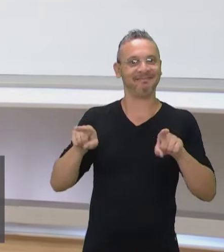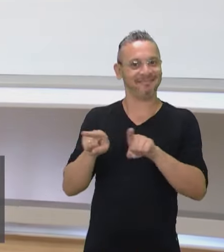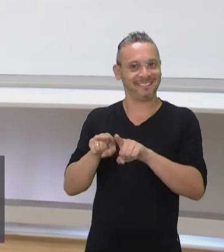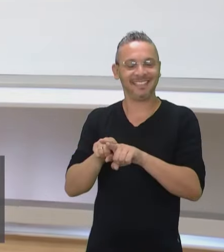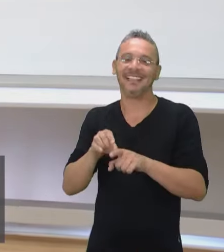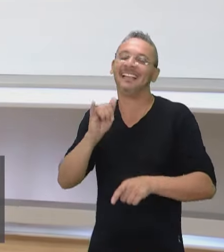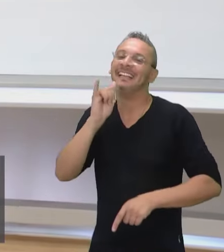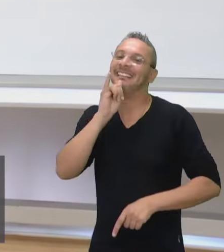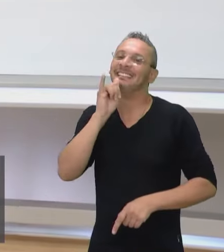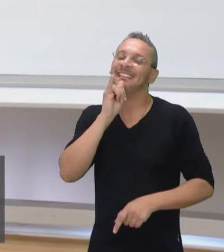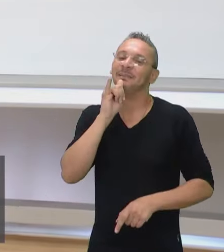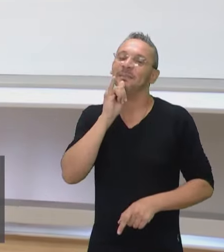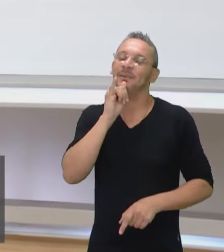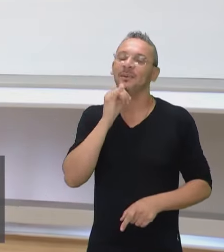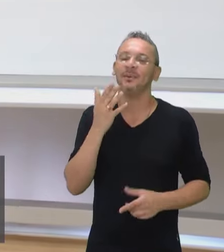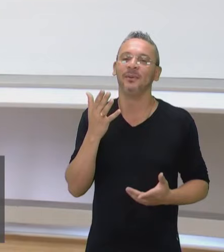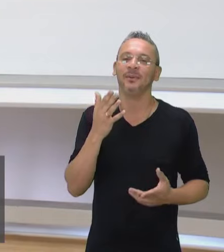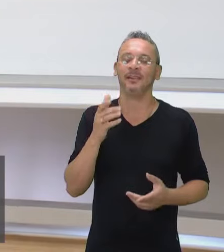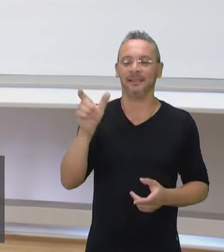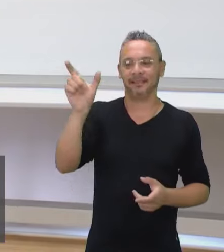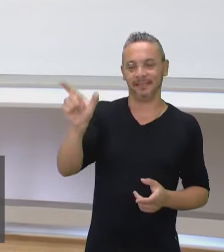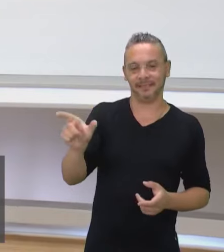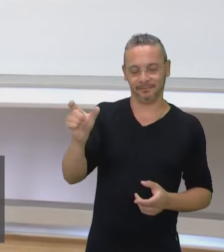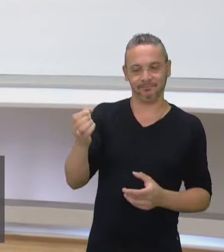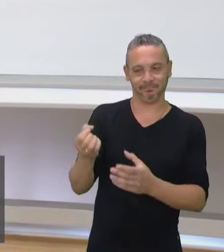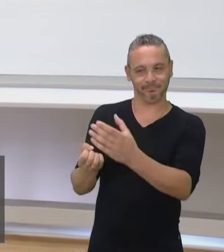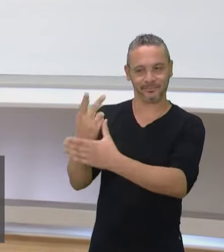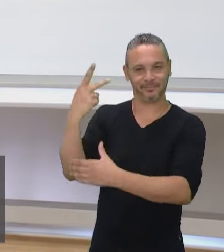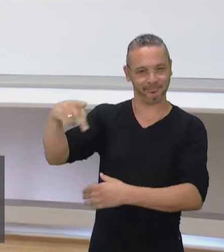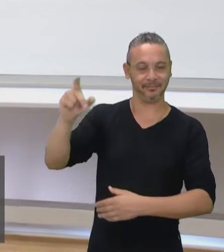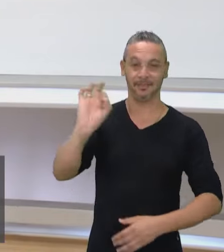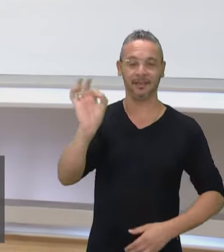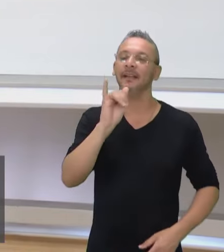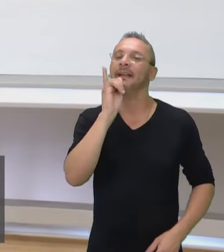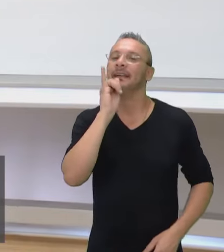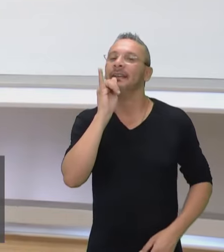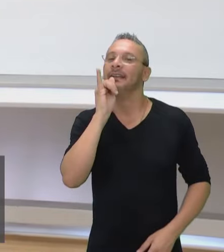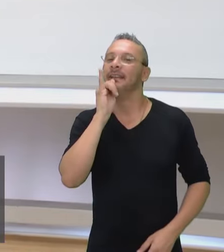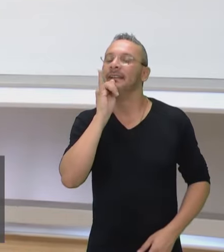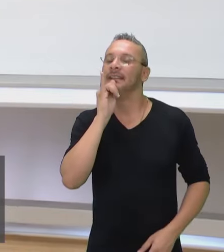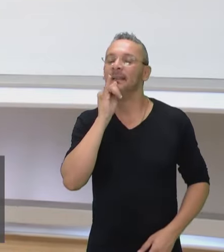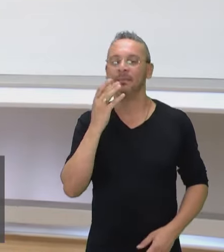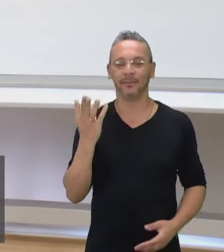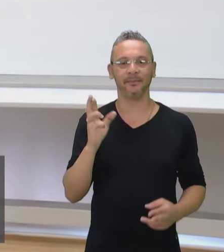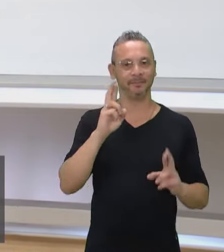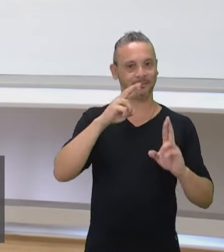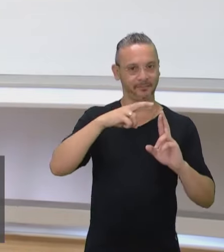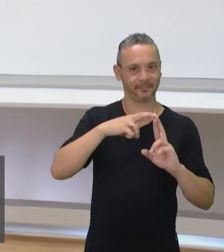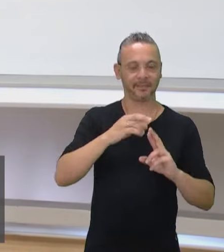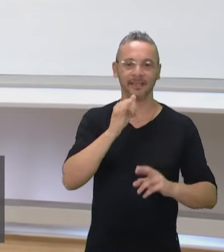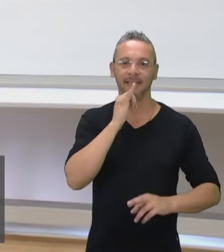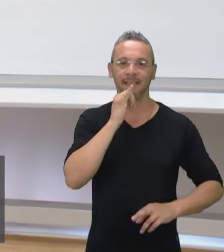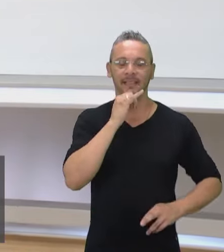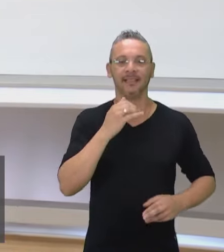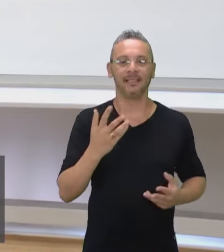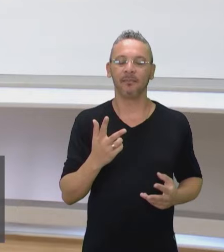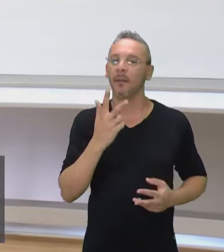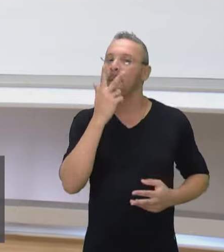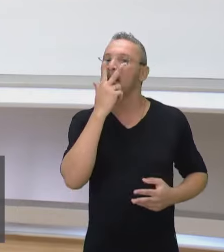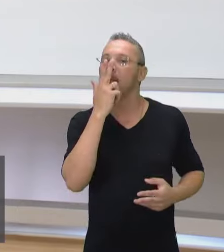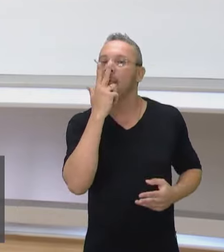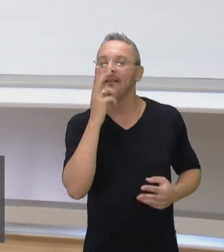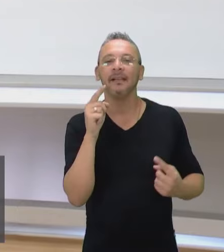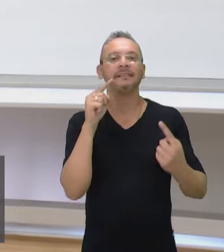esse exemplo, né? Ele não foi ele que inventou esse exemplo, mas eu estou me referindo a ele porque esse exemplo ele aparece